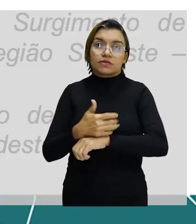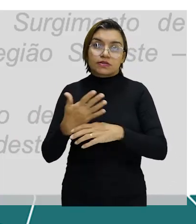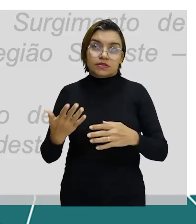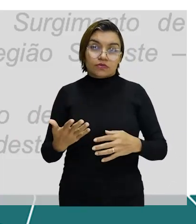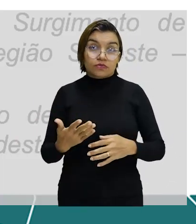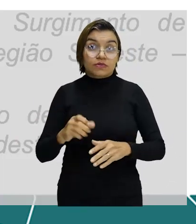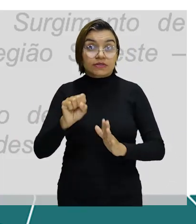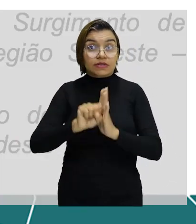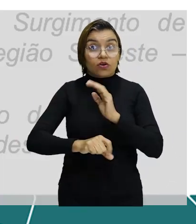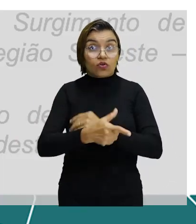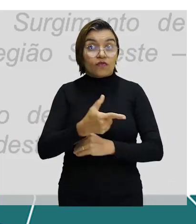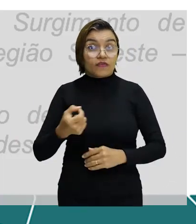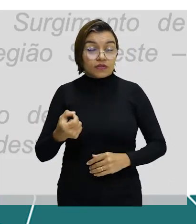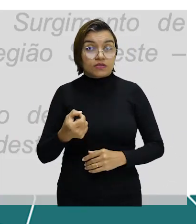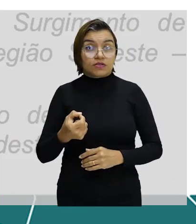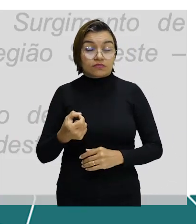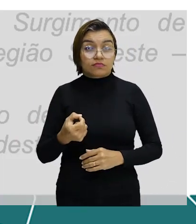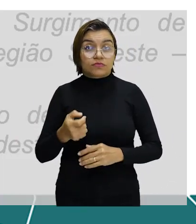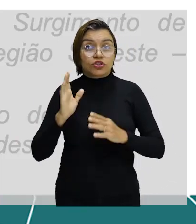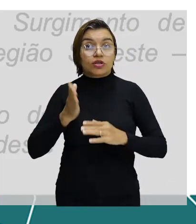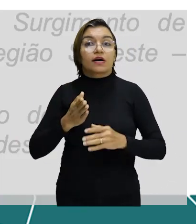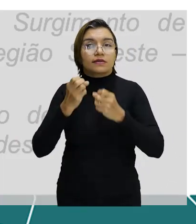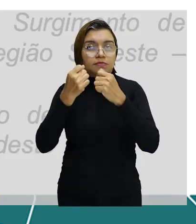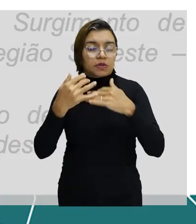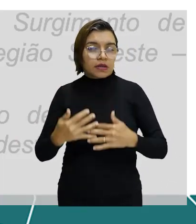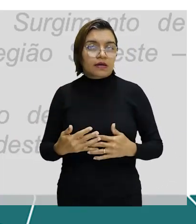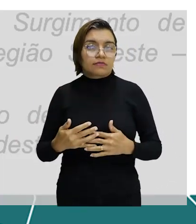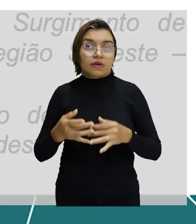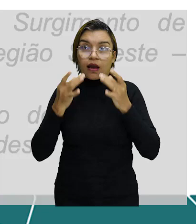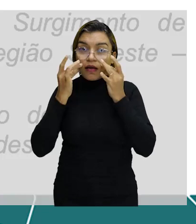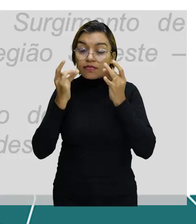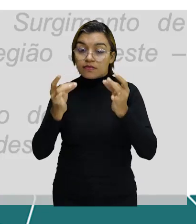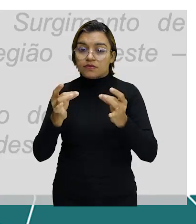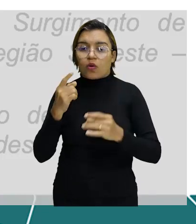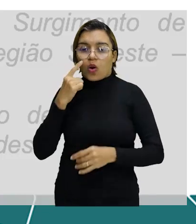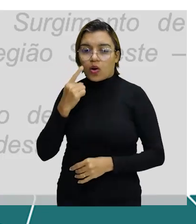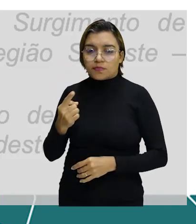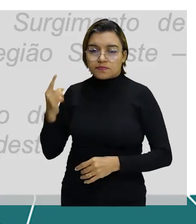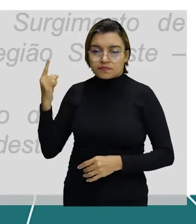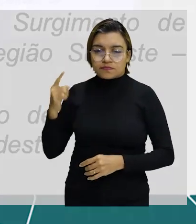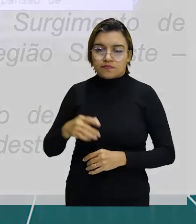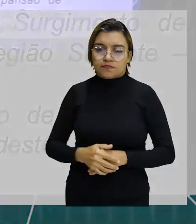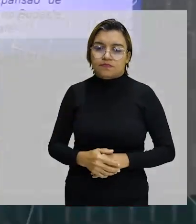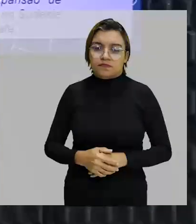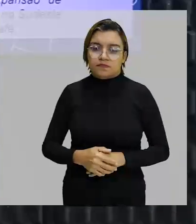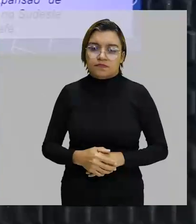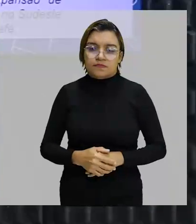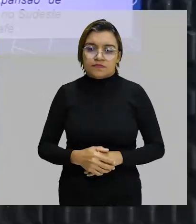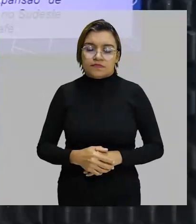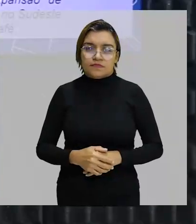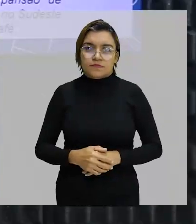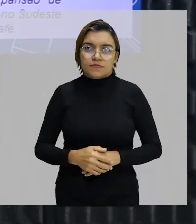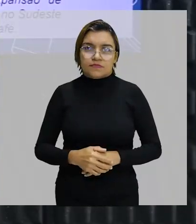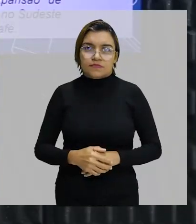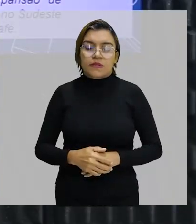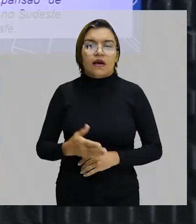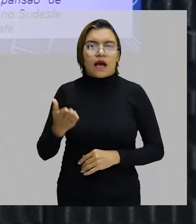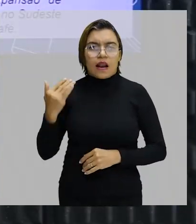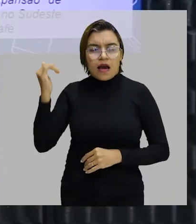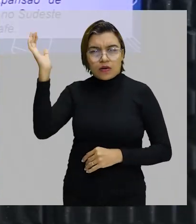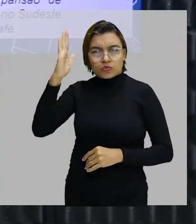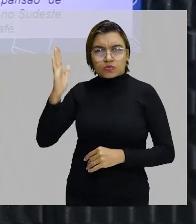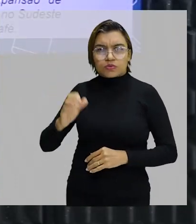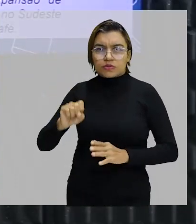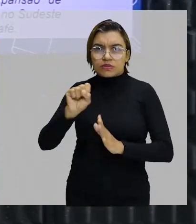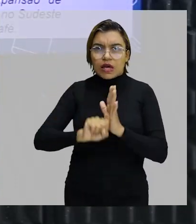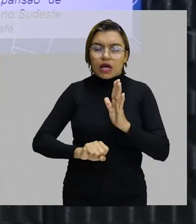consolidação no século XX, tá? Então, como eu acabei de te frisar, muita atenção nesse aspecto. É um erro dizer que não existia espaços urbanos no Brasil nos